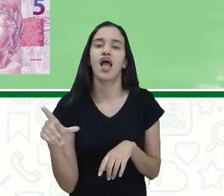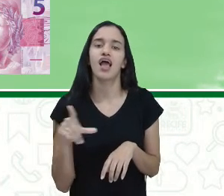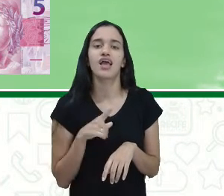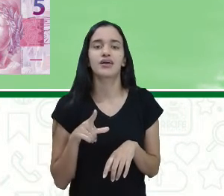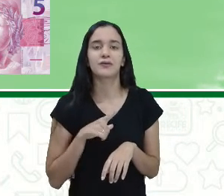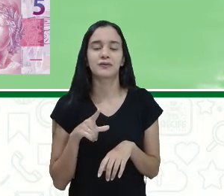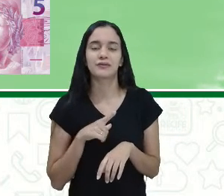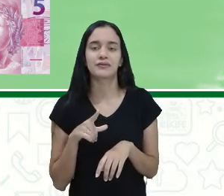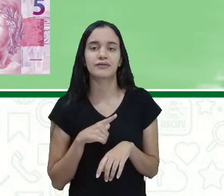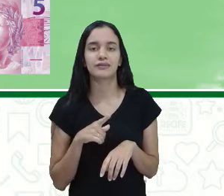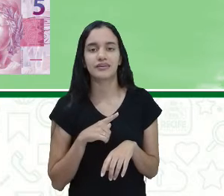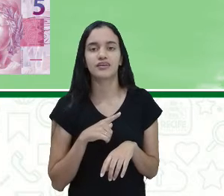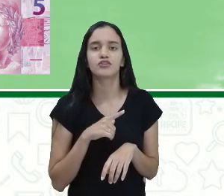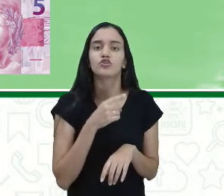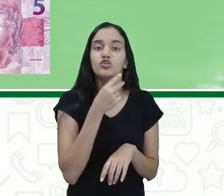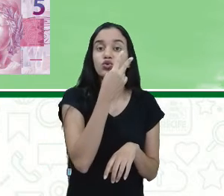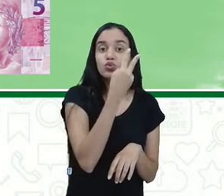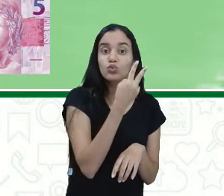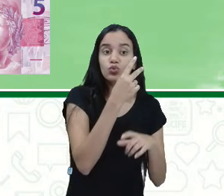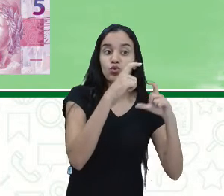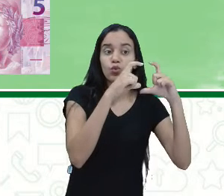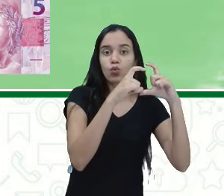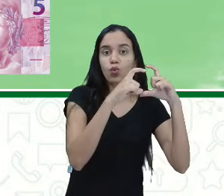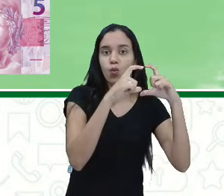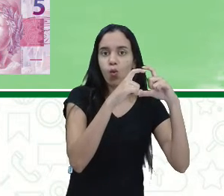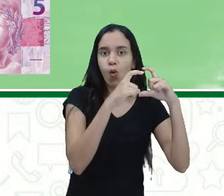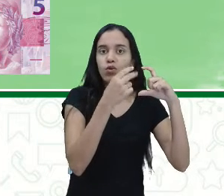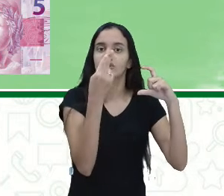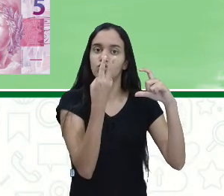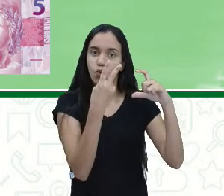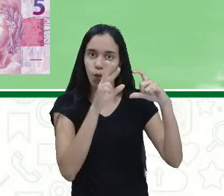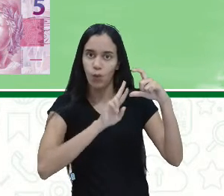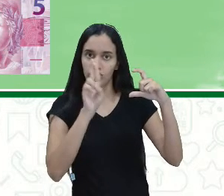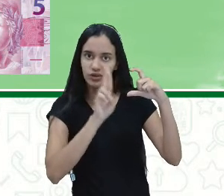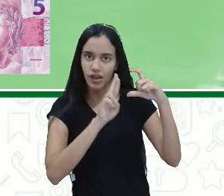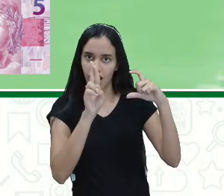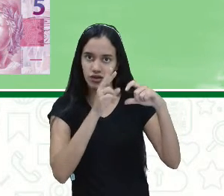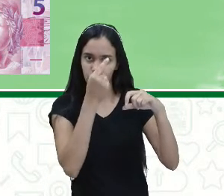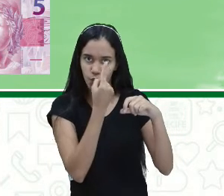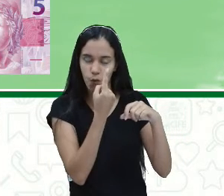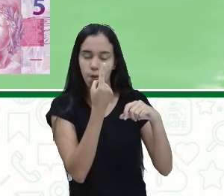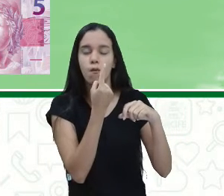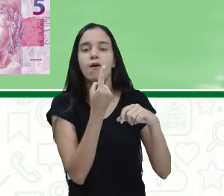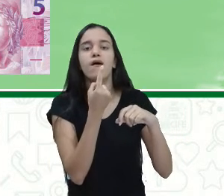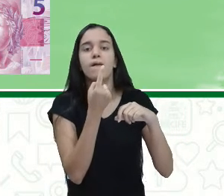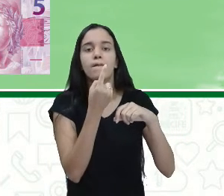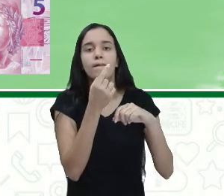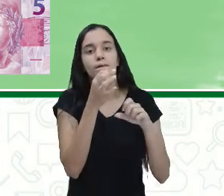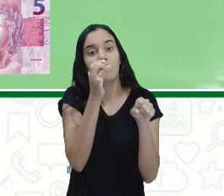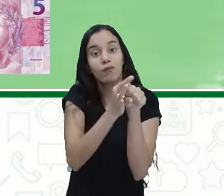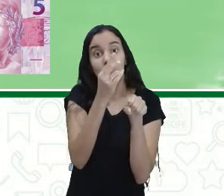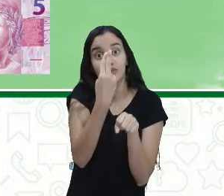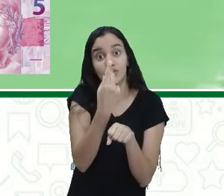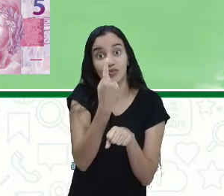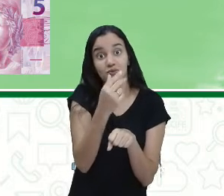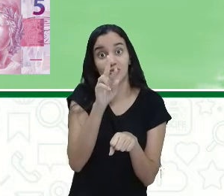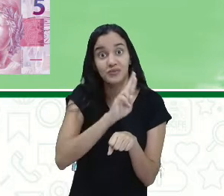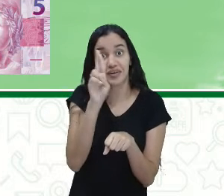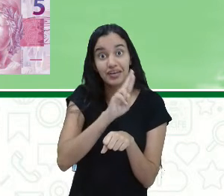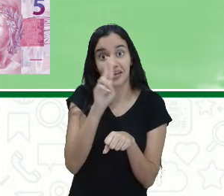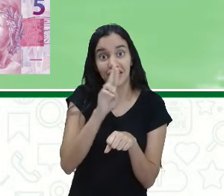tenho 2 notas de 2 e uma moeda, né, de 1 real, e uma nota de